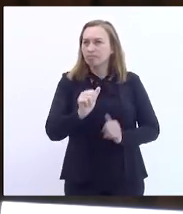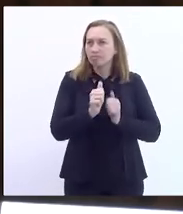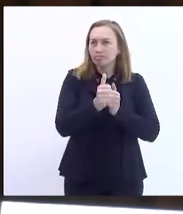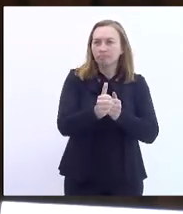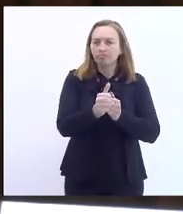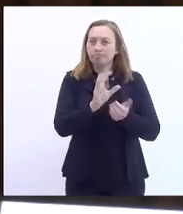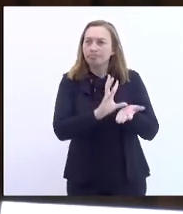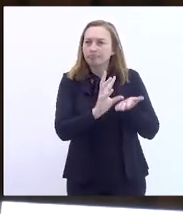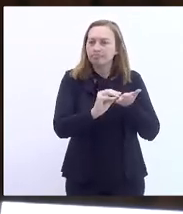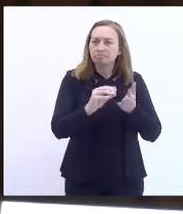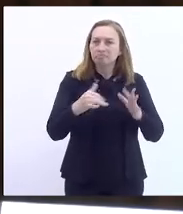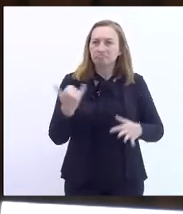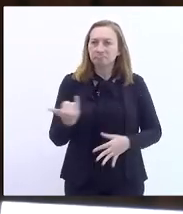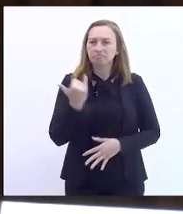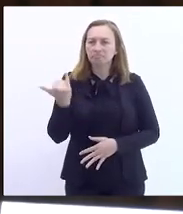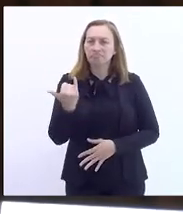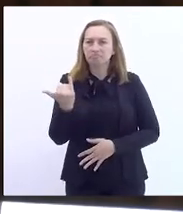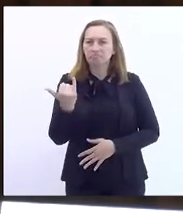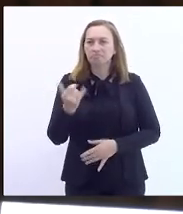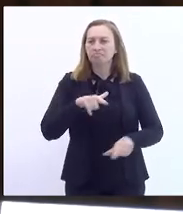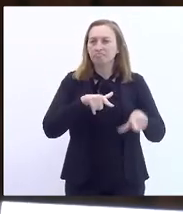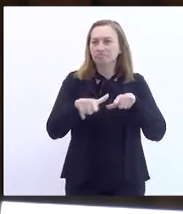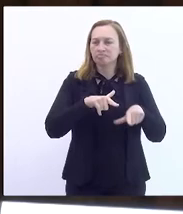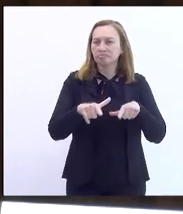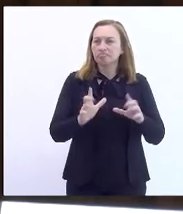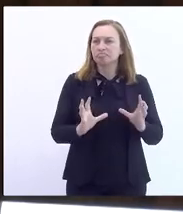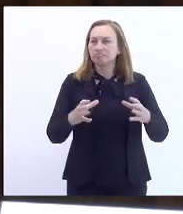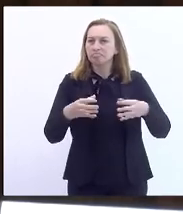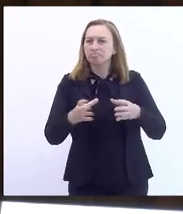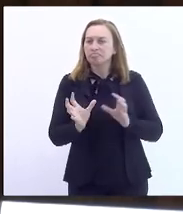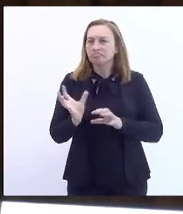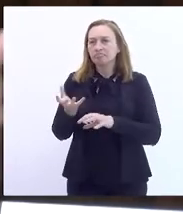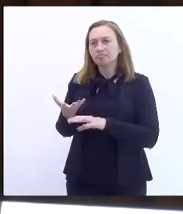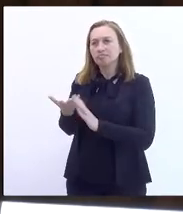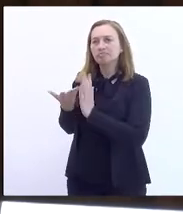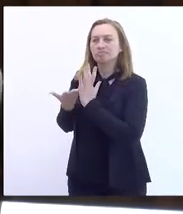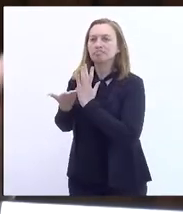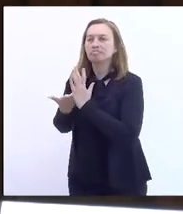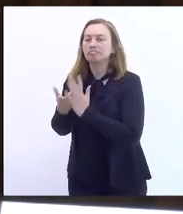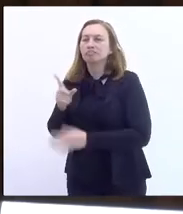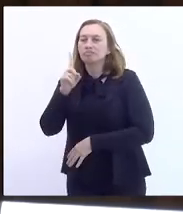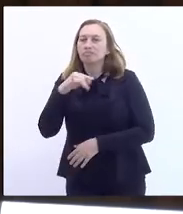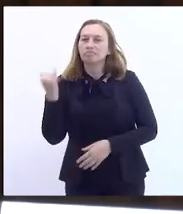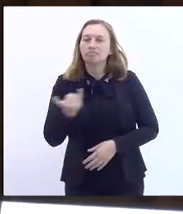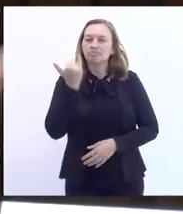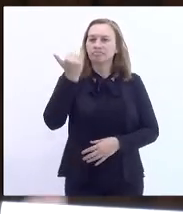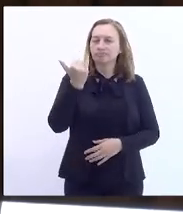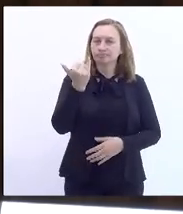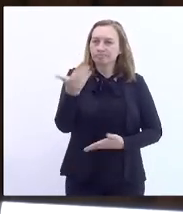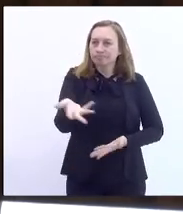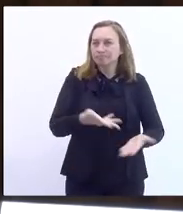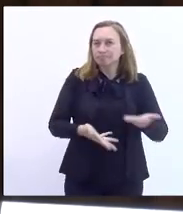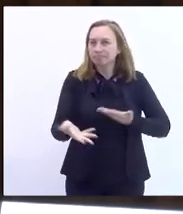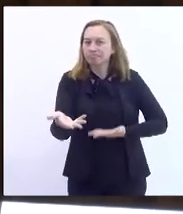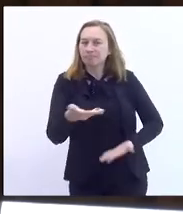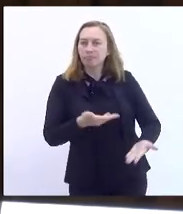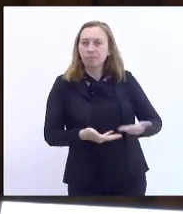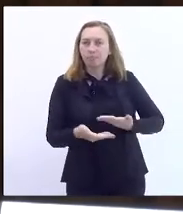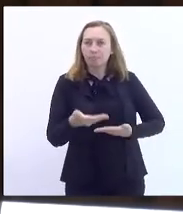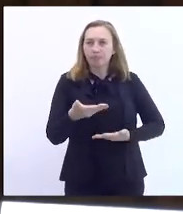trabalho na Câmara Federal sobre esse tema e o quanto é importante partilharmos